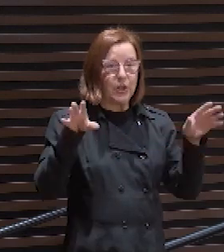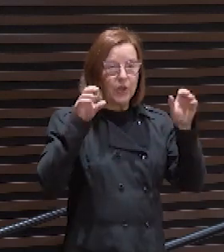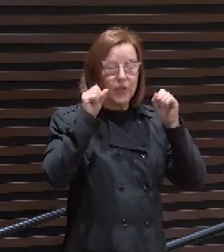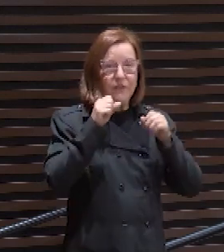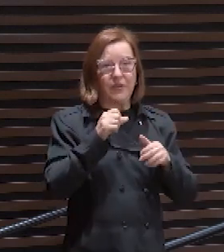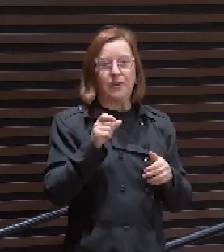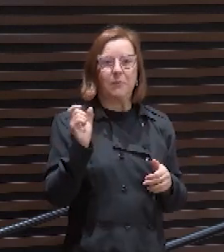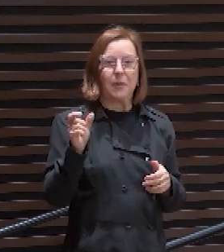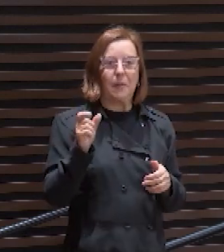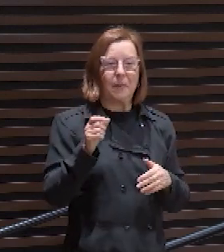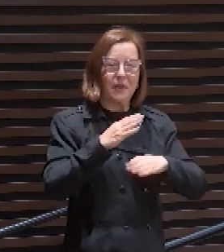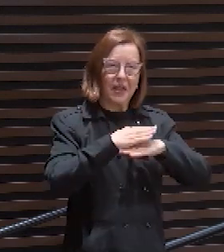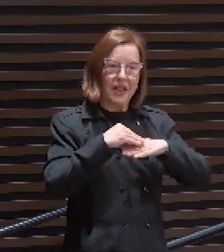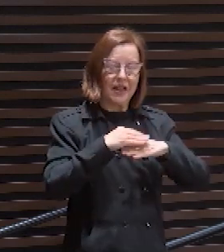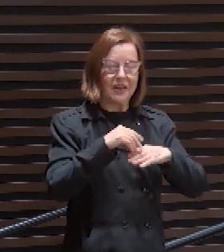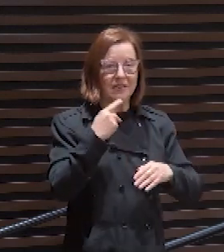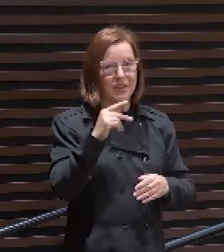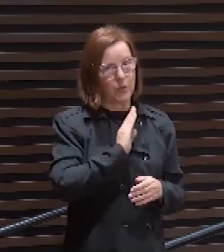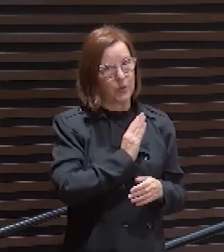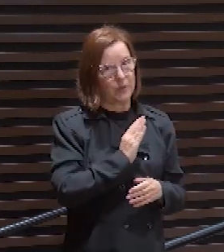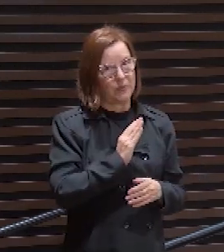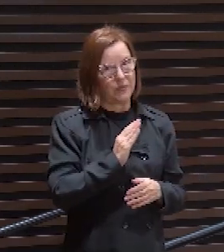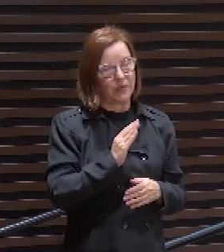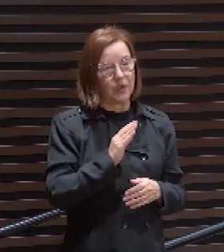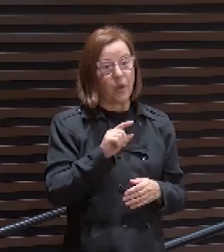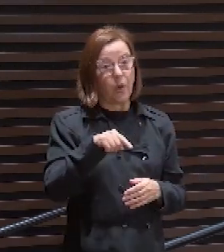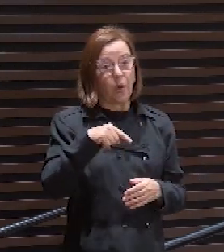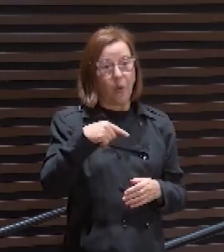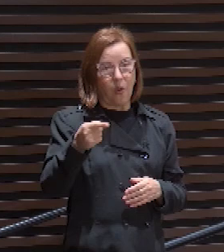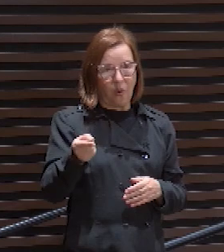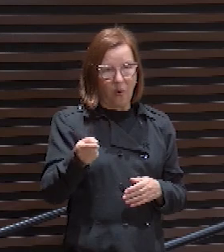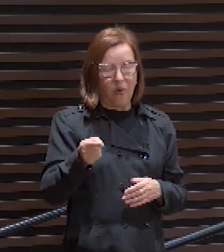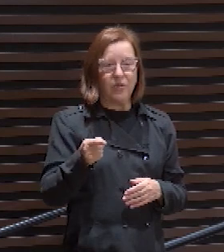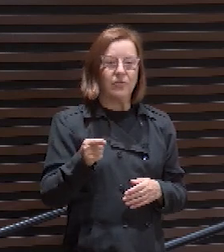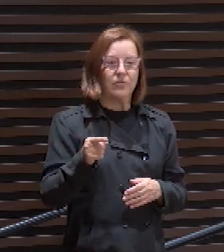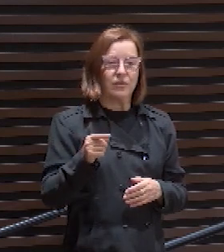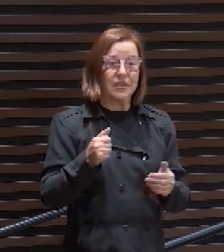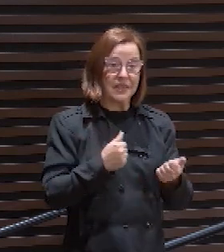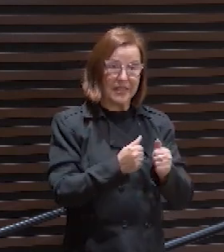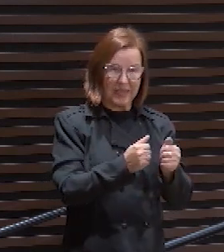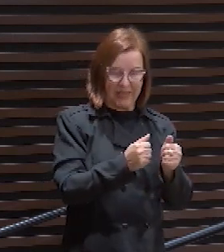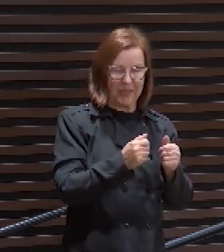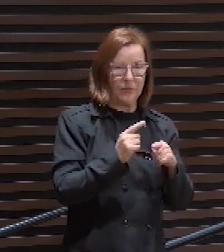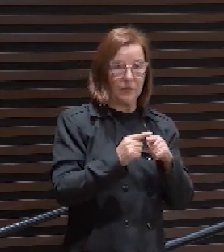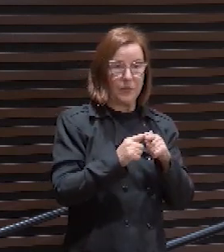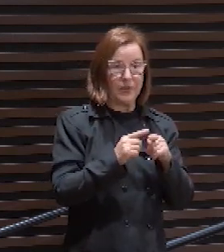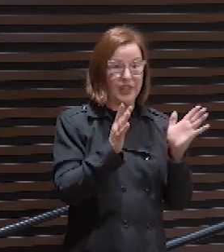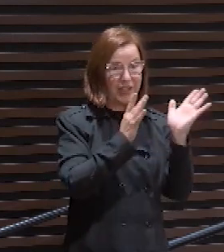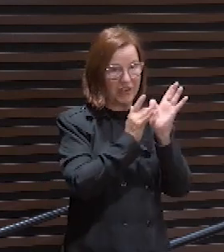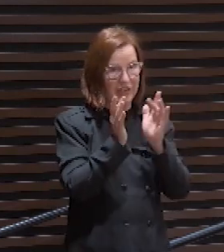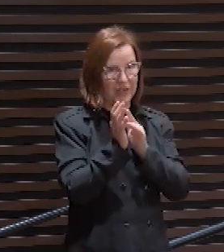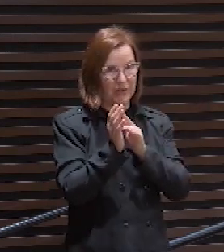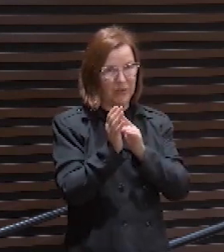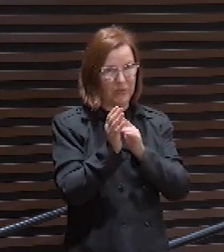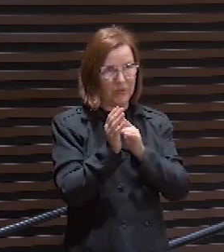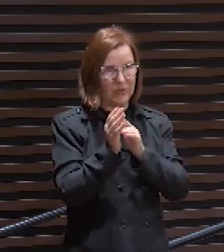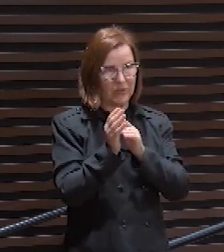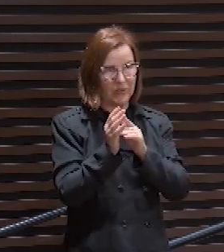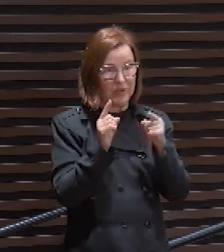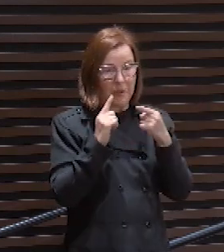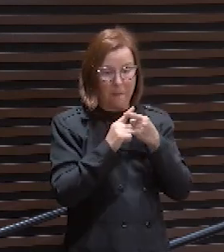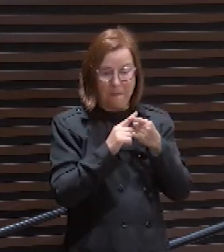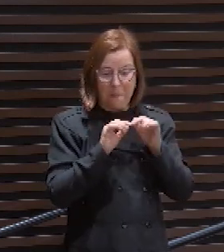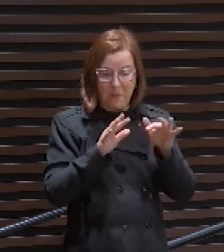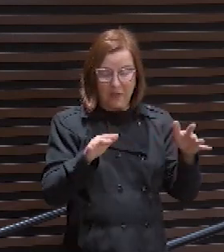Outros talvez seguiam a Jesus porque Jesus multiplicava pães e peixes e eles queriam poder voltar para casa com a sua barriga